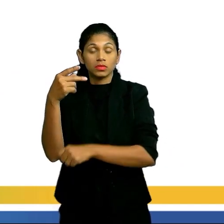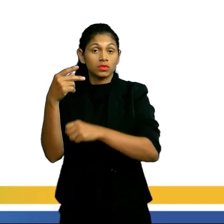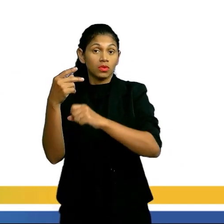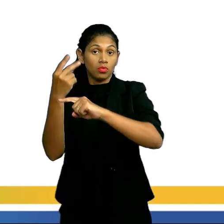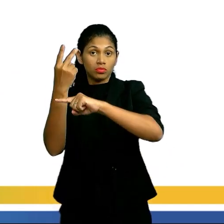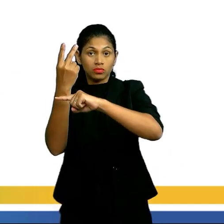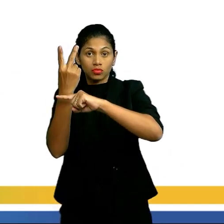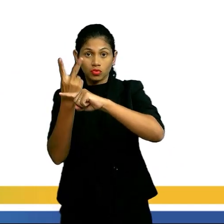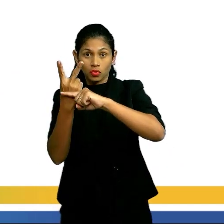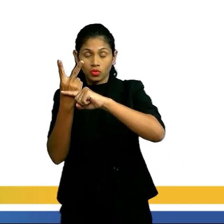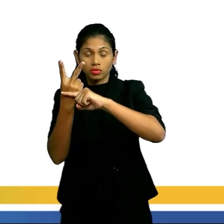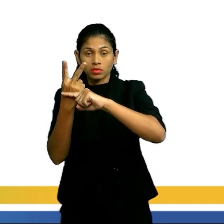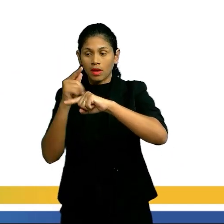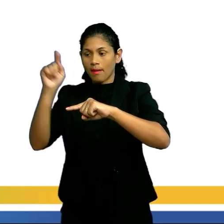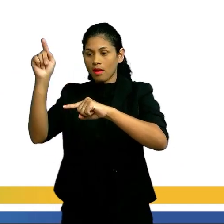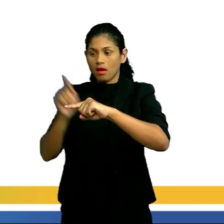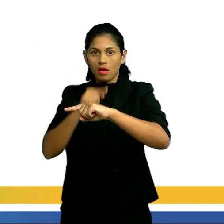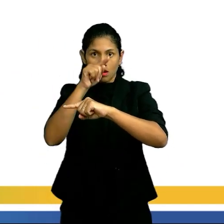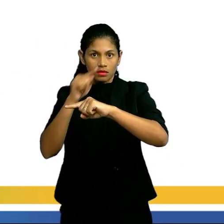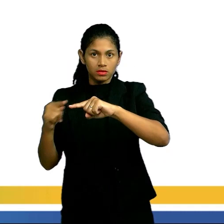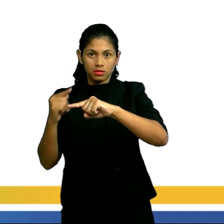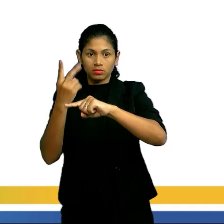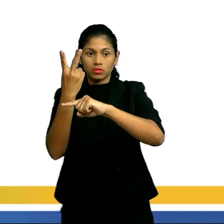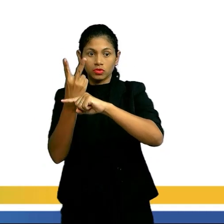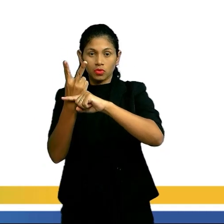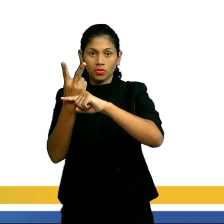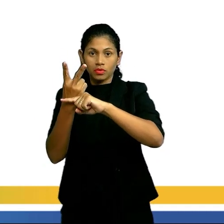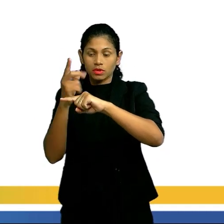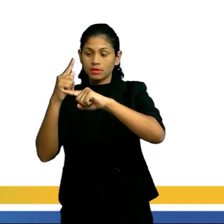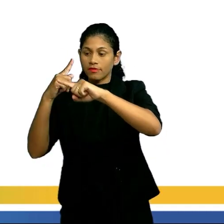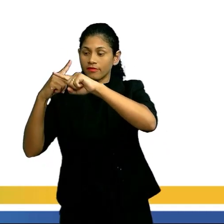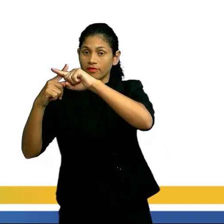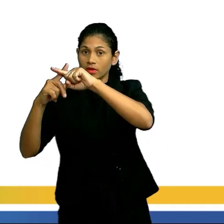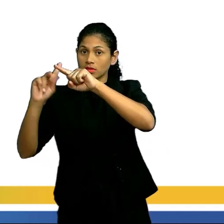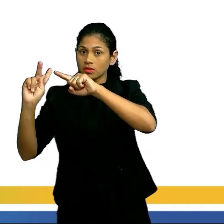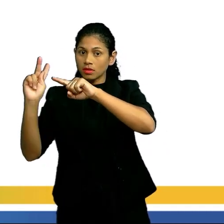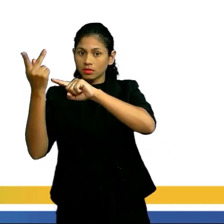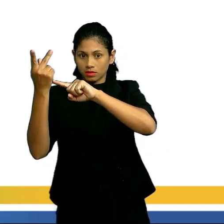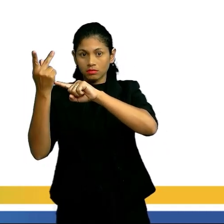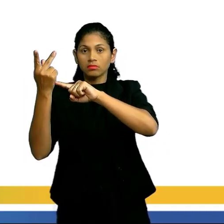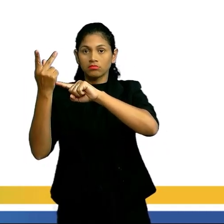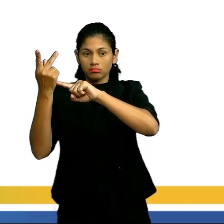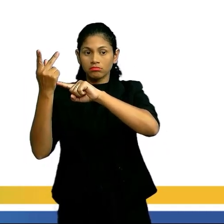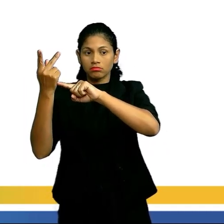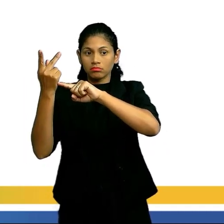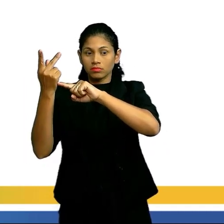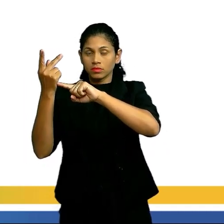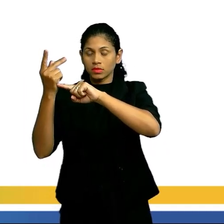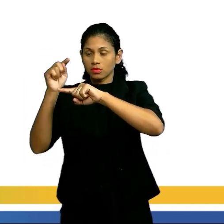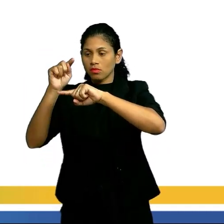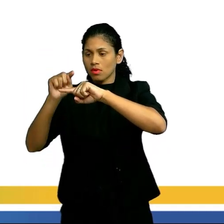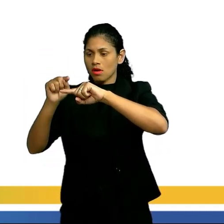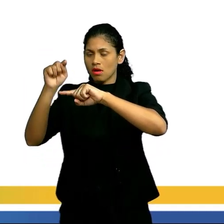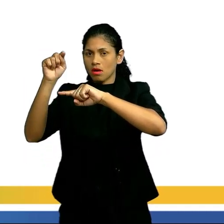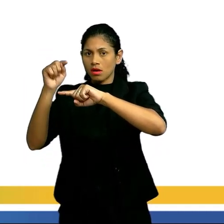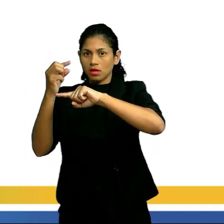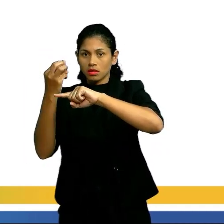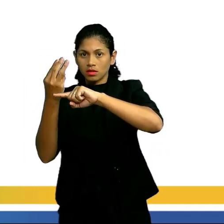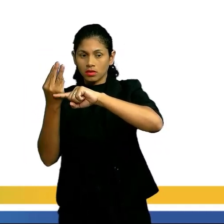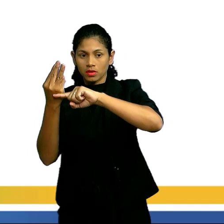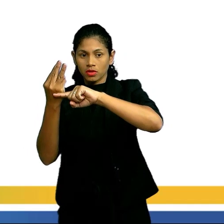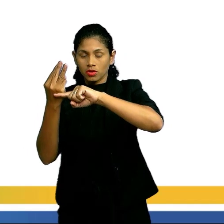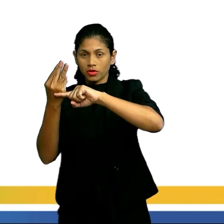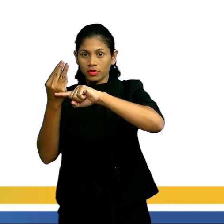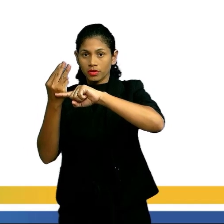H e 3 vezes raiz de 3. Eu pego o H que está multiplicando e passo dividindo, ficando